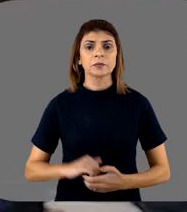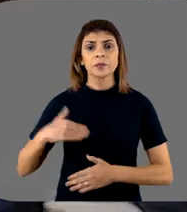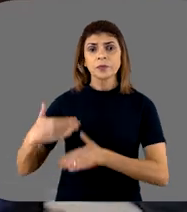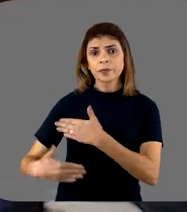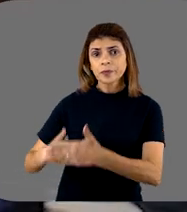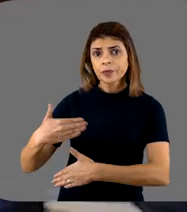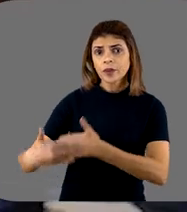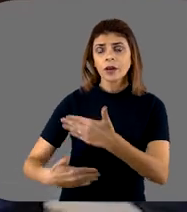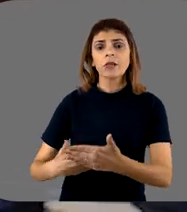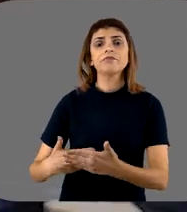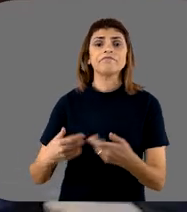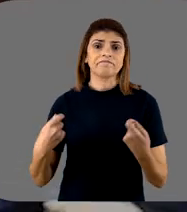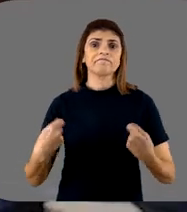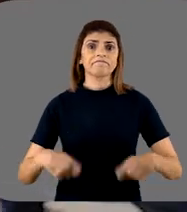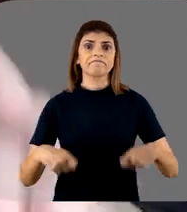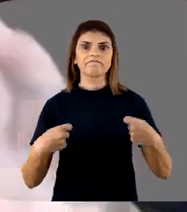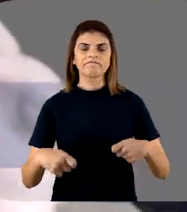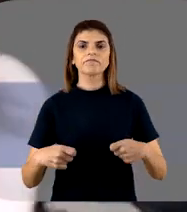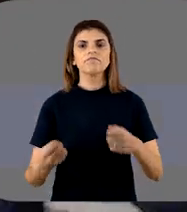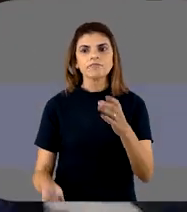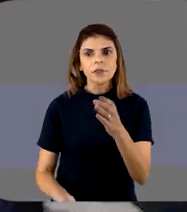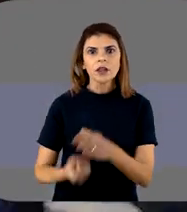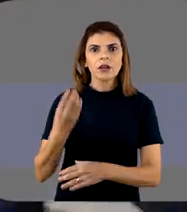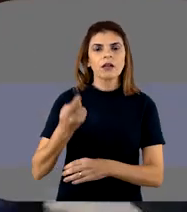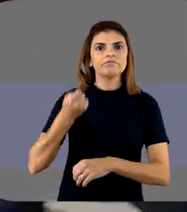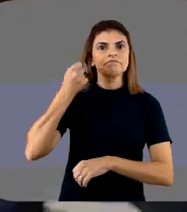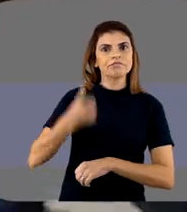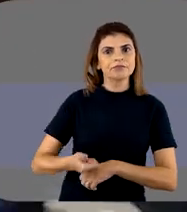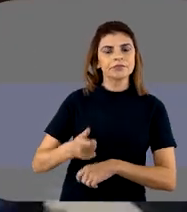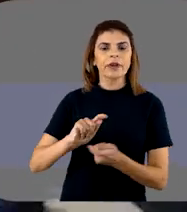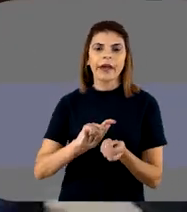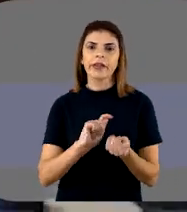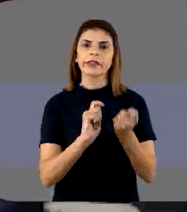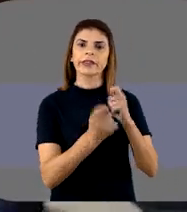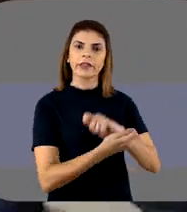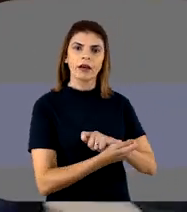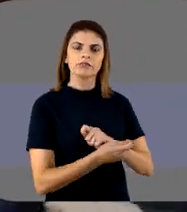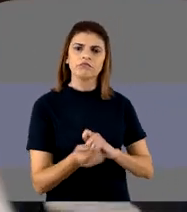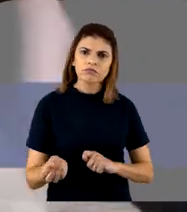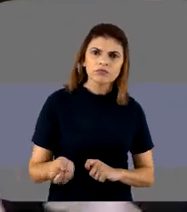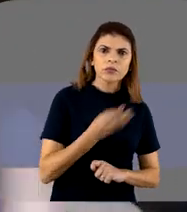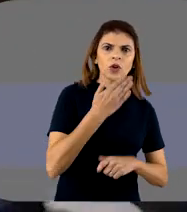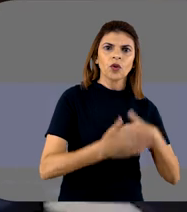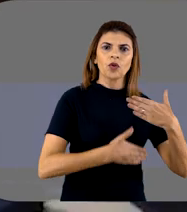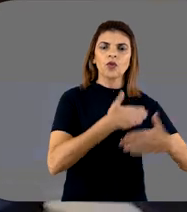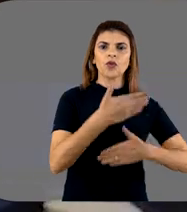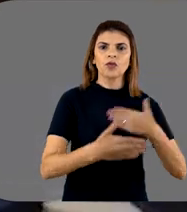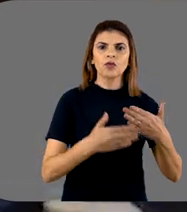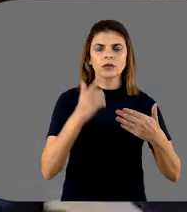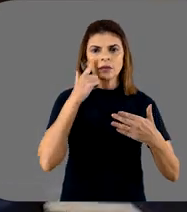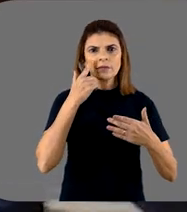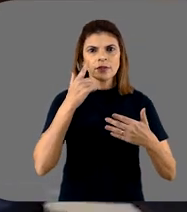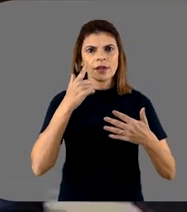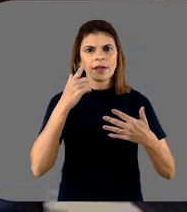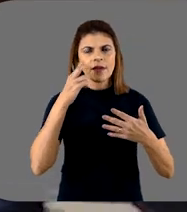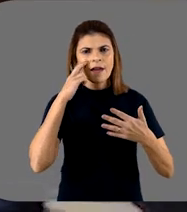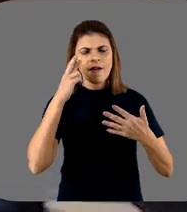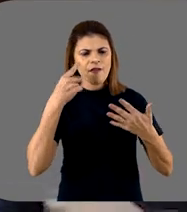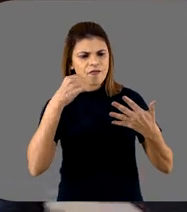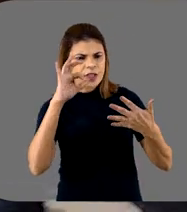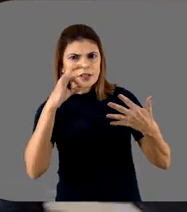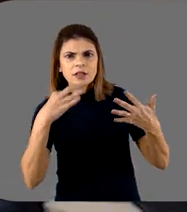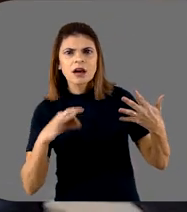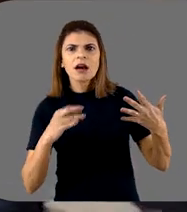muitos processos tiveram que ser instalados readaptados restabelecidos passar por revisões